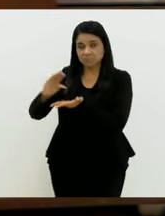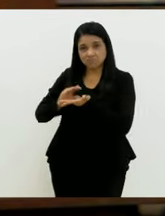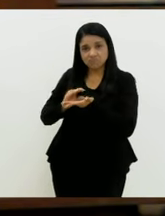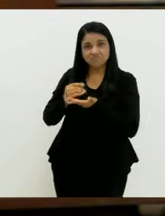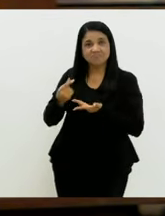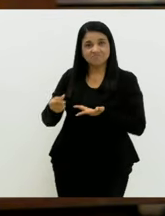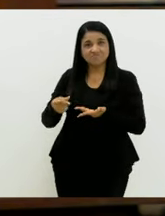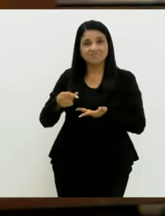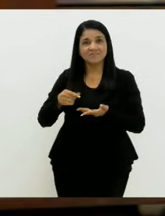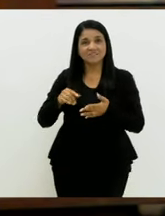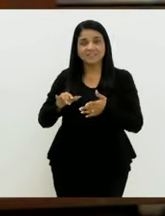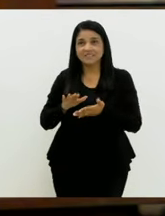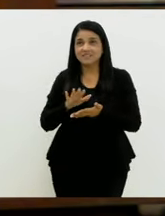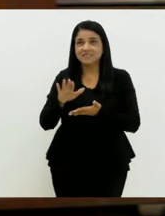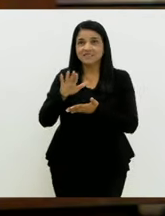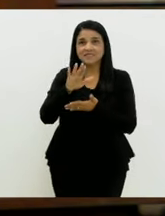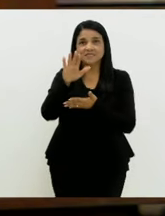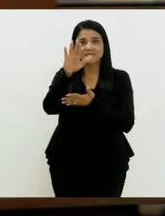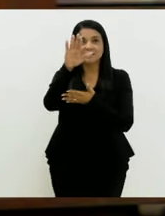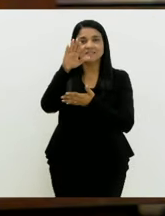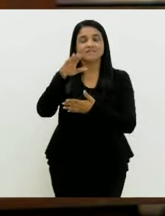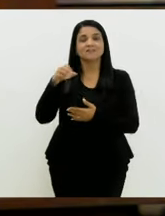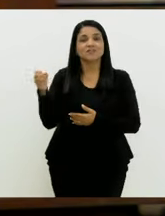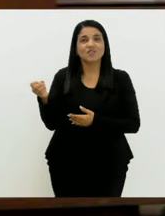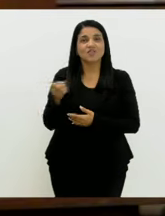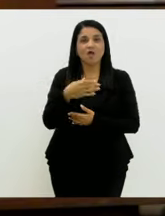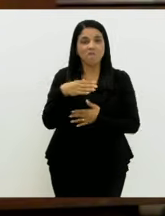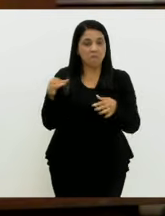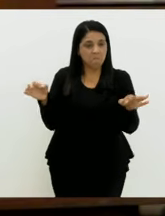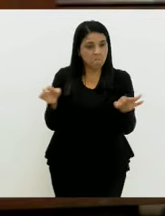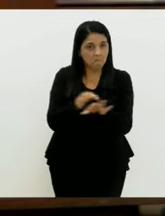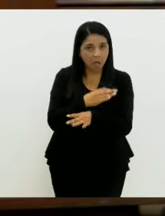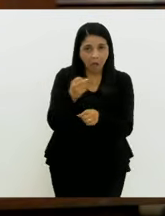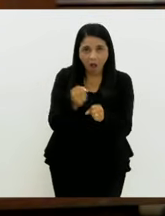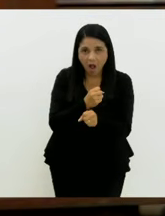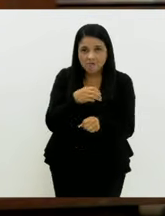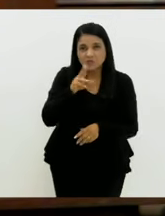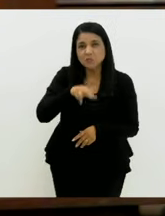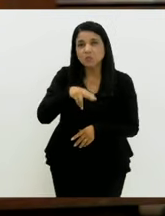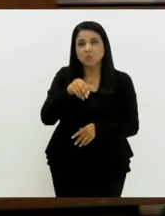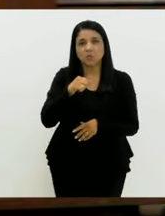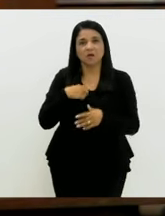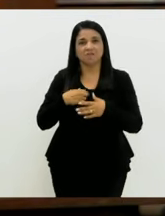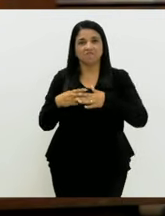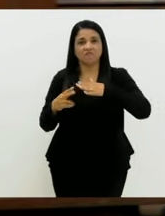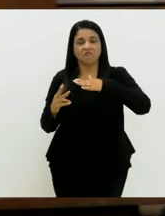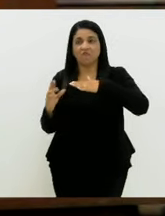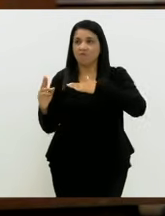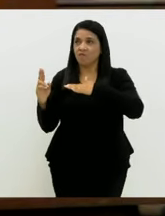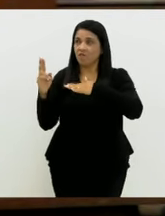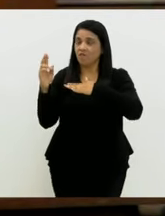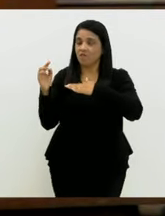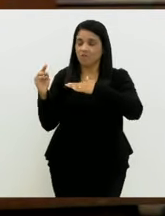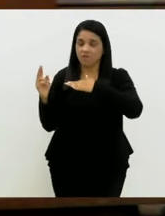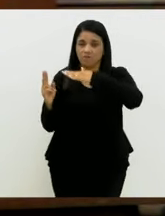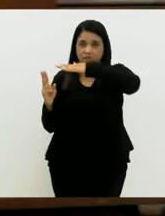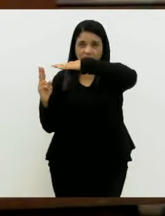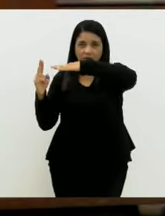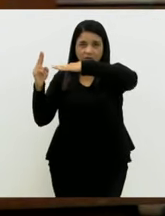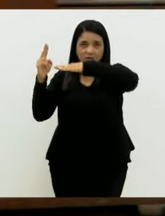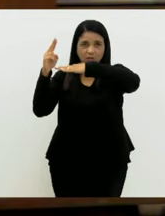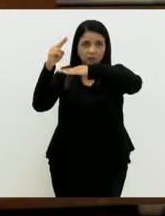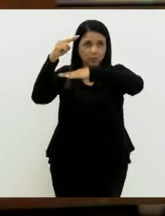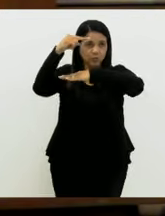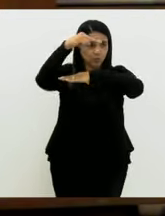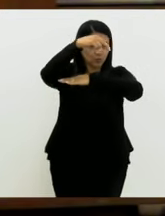Nova subida da serra que nunca ficou pronta, que tem viaduto pela metade e que fez a cratera na comunidade do